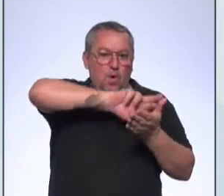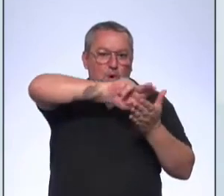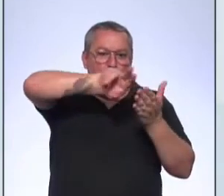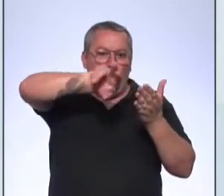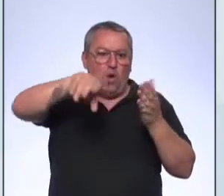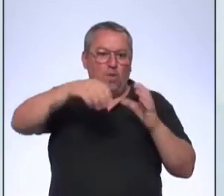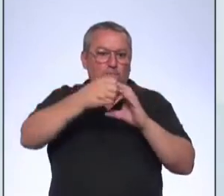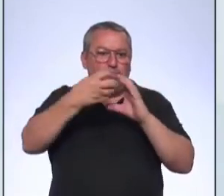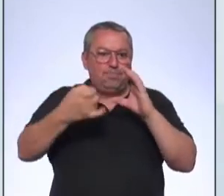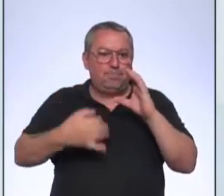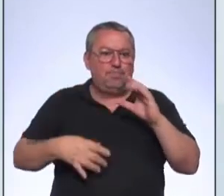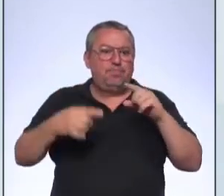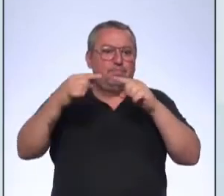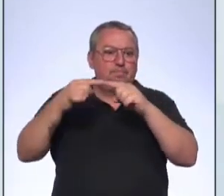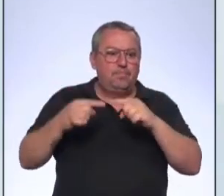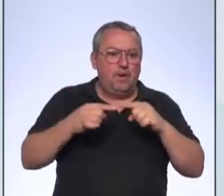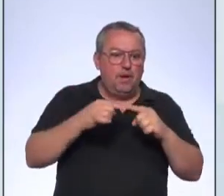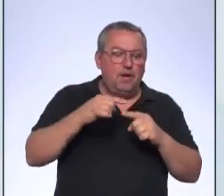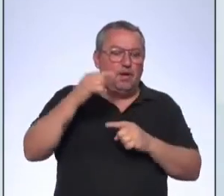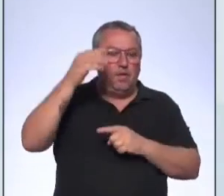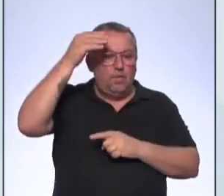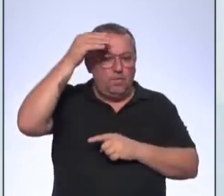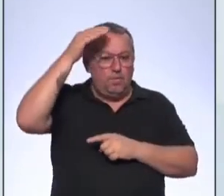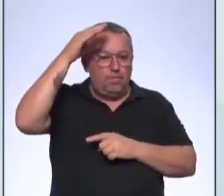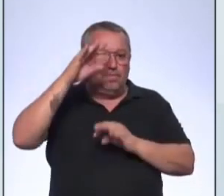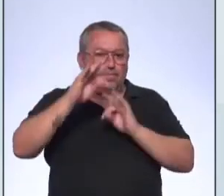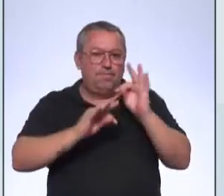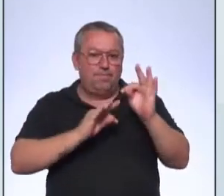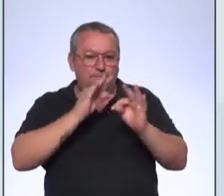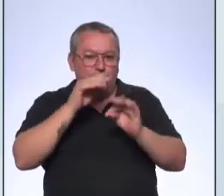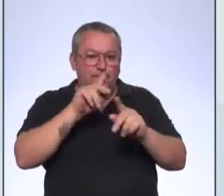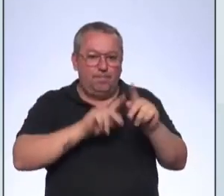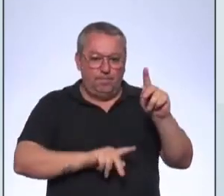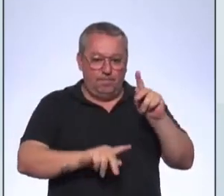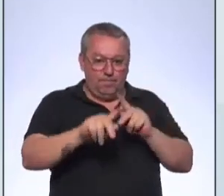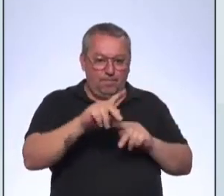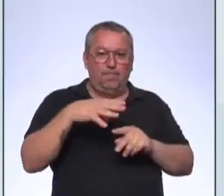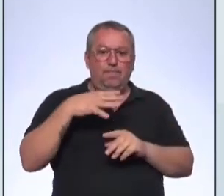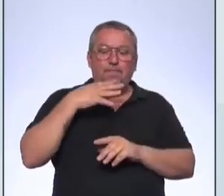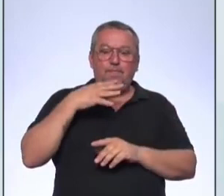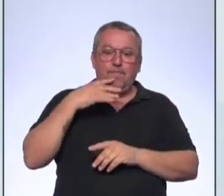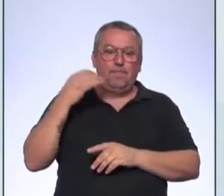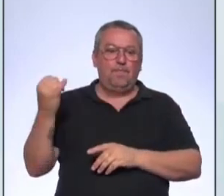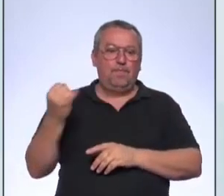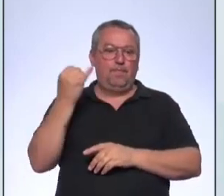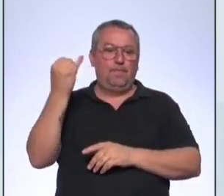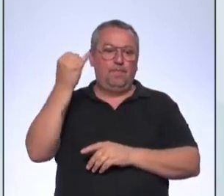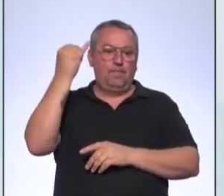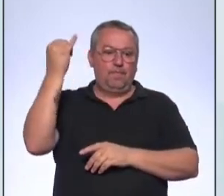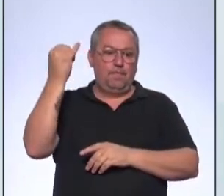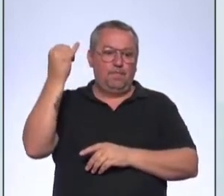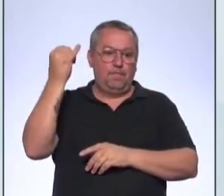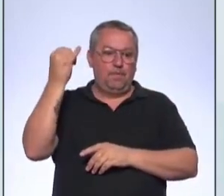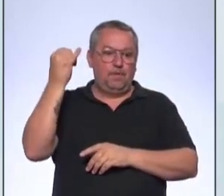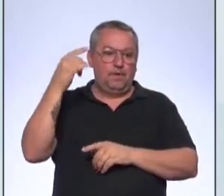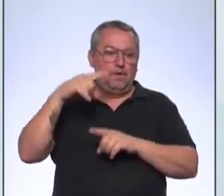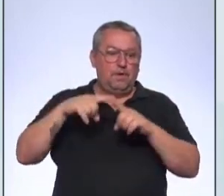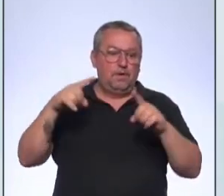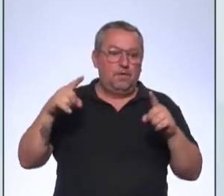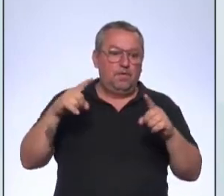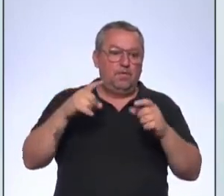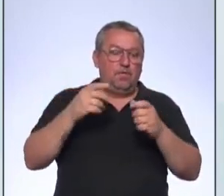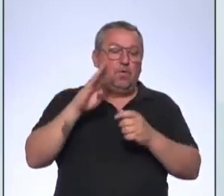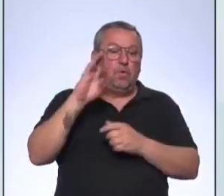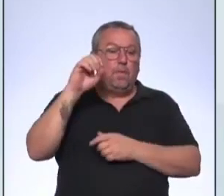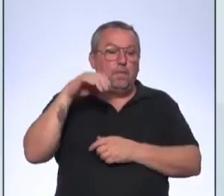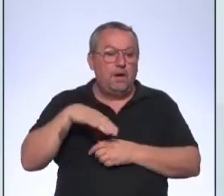múltiplos aspectos relativos aos saberes e técnicas desses povos e reconhecer a importância